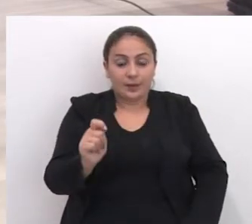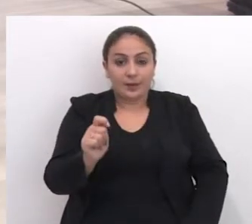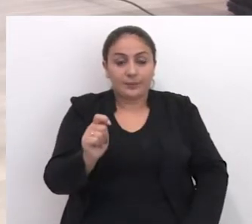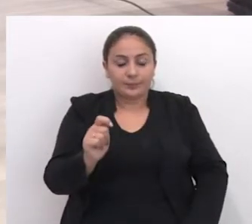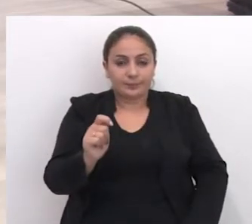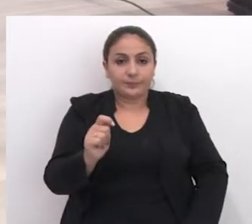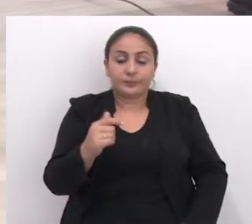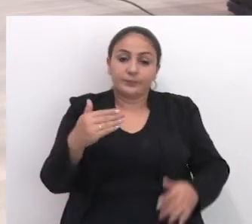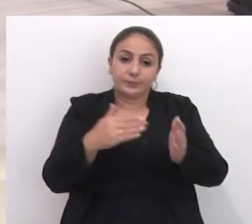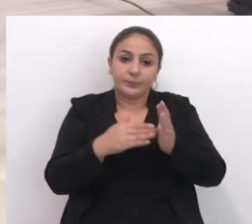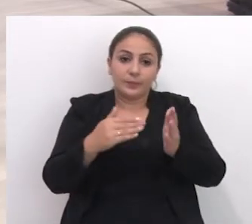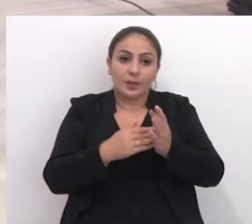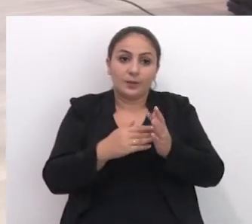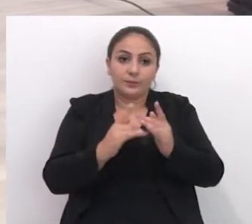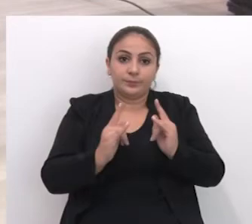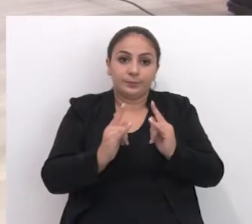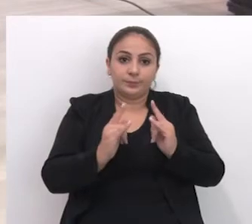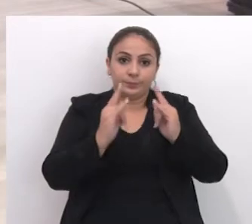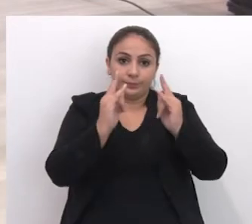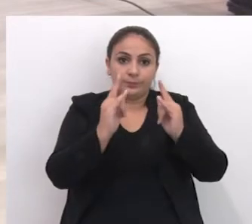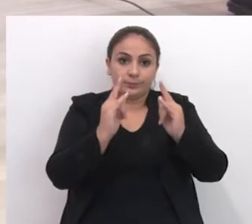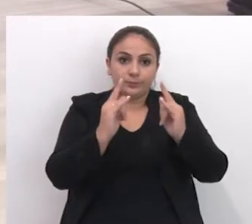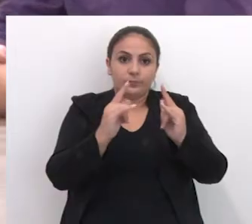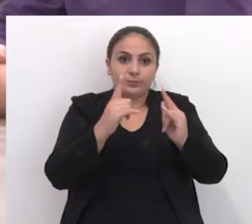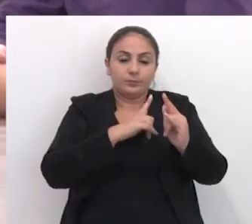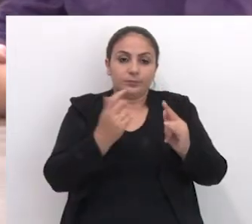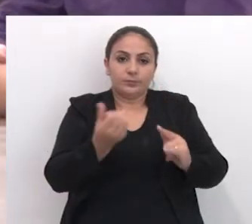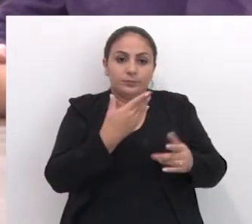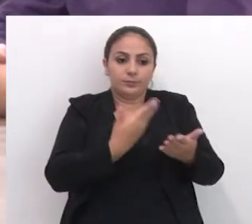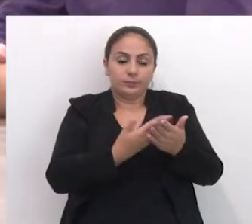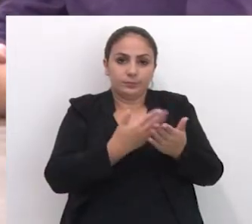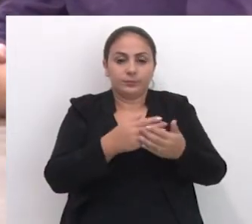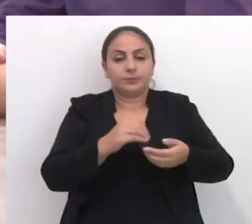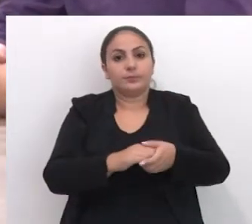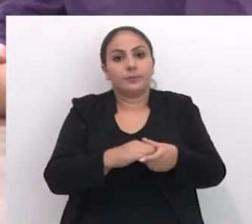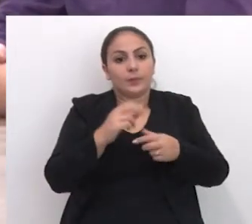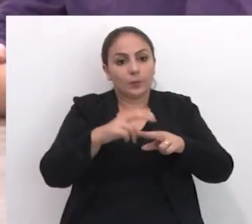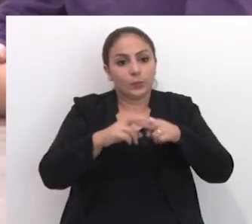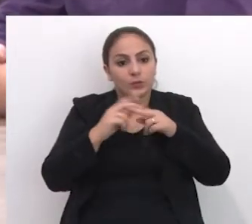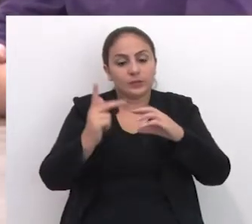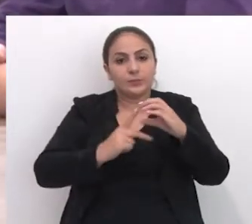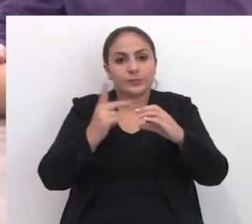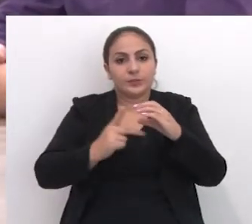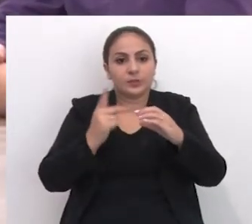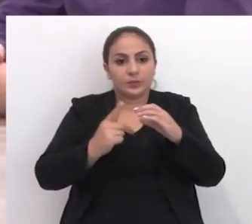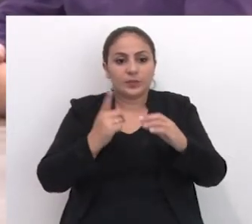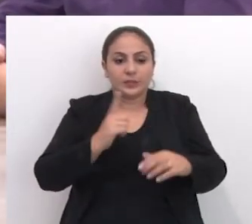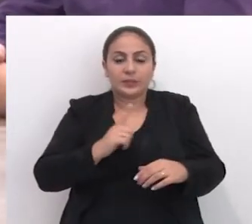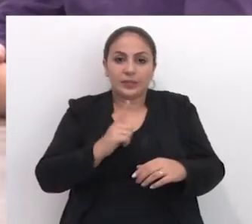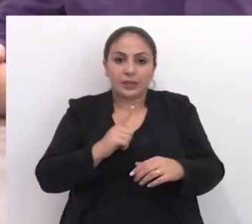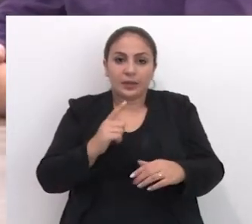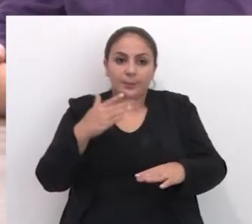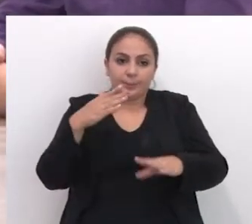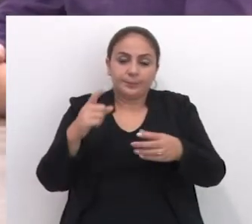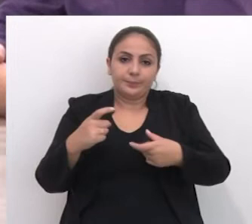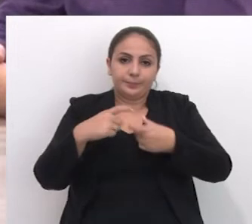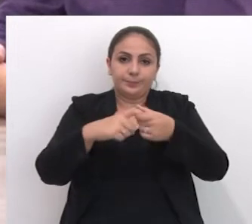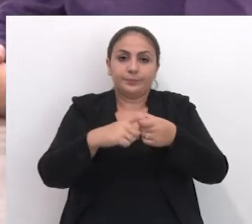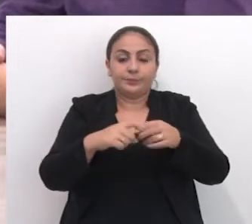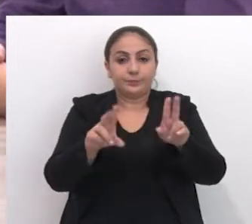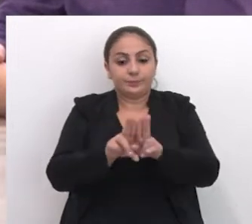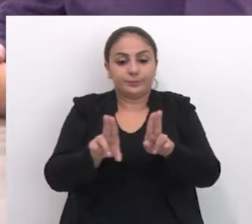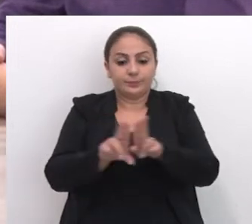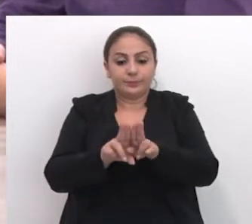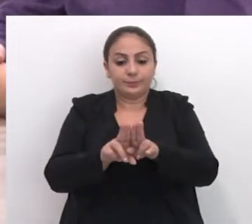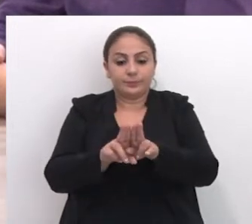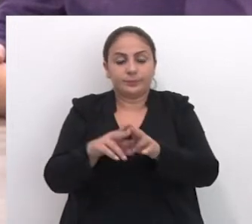até que o prédio atual passe por um novo estudo. Para isso, a Câmara de Vereadores deve contar com a parceria